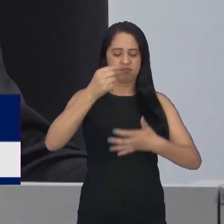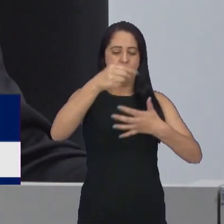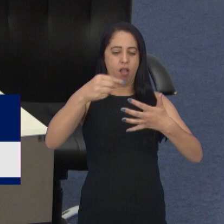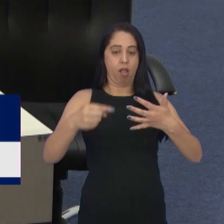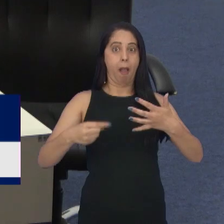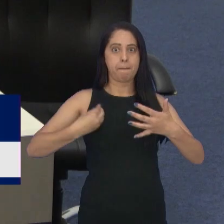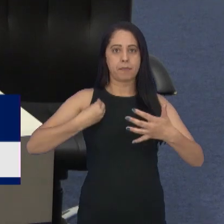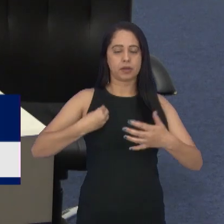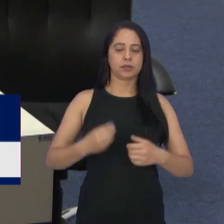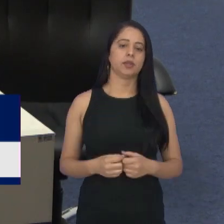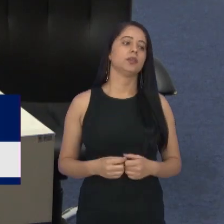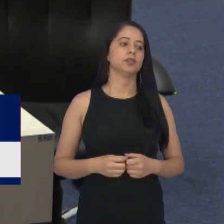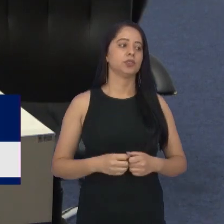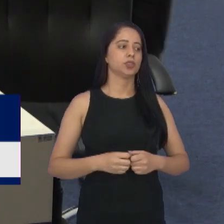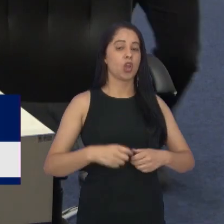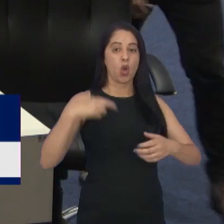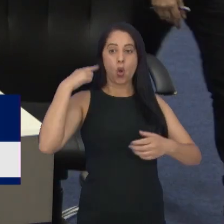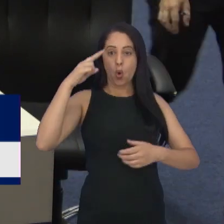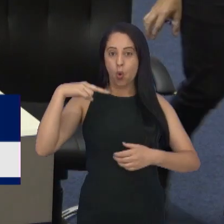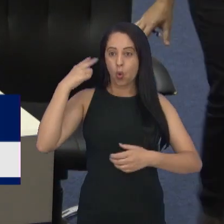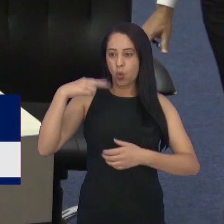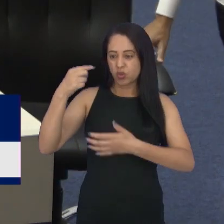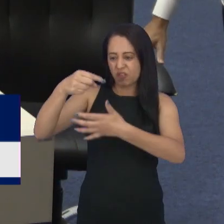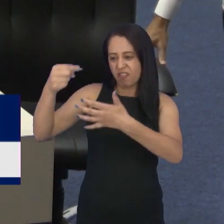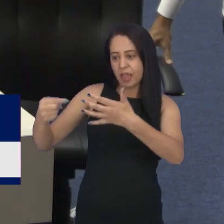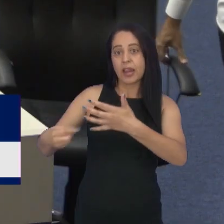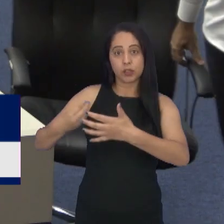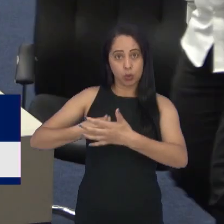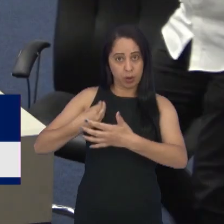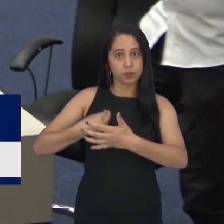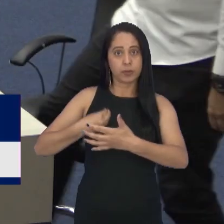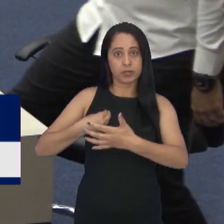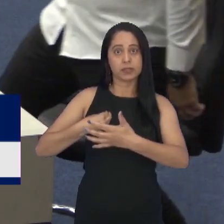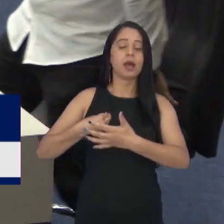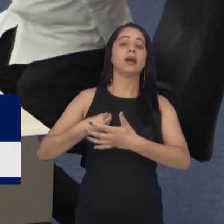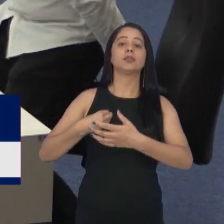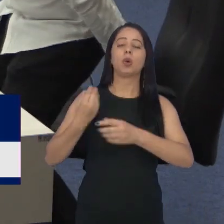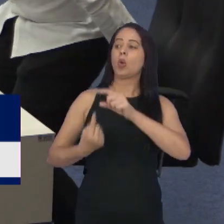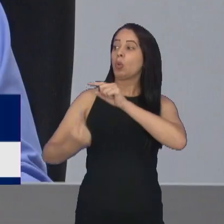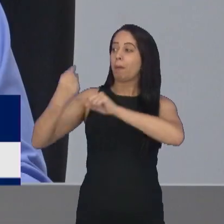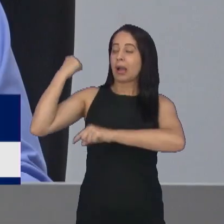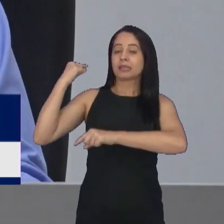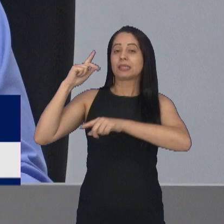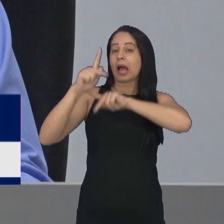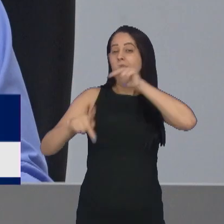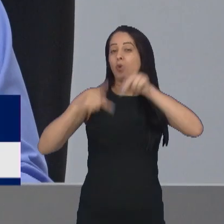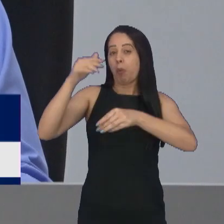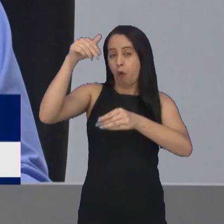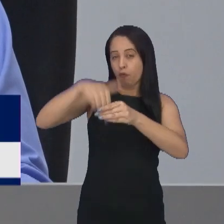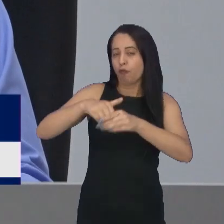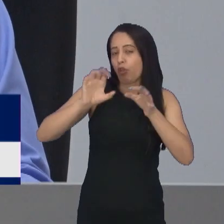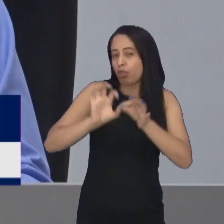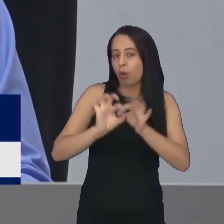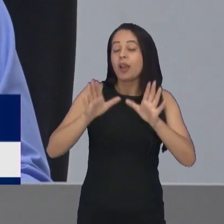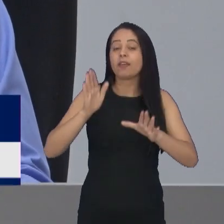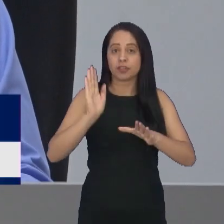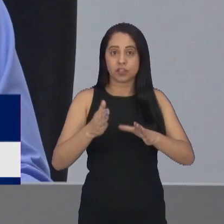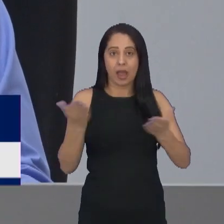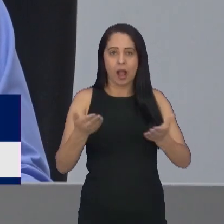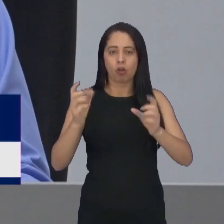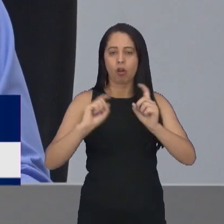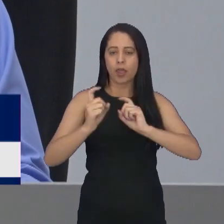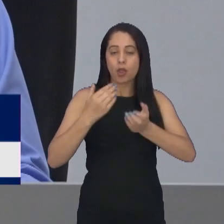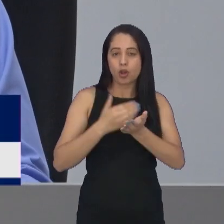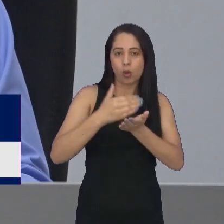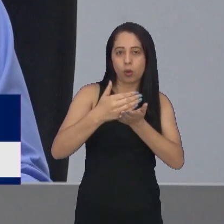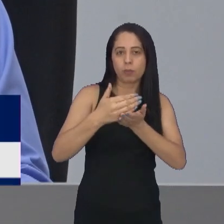presidente. Havendo o número legal, sob a proteção de Deus, lembrando que todo poder emana do povo, declara aberta